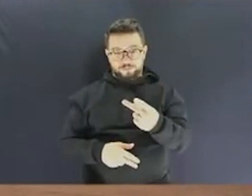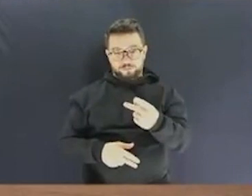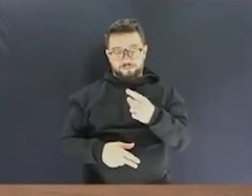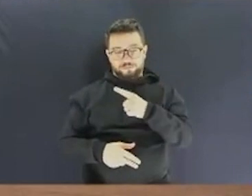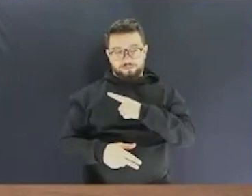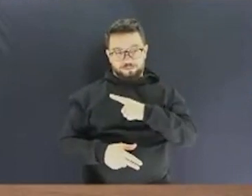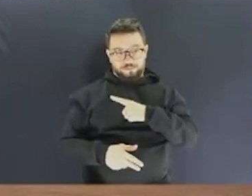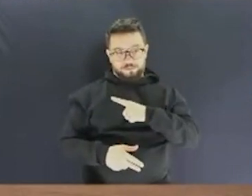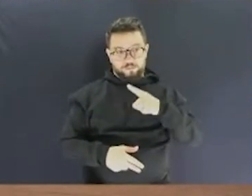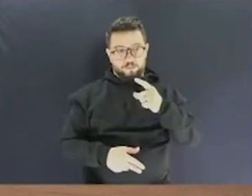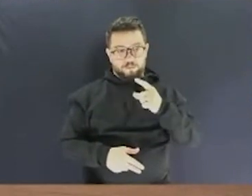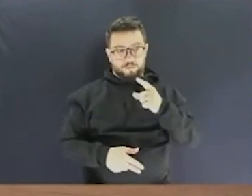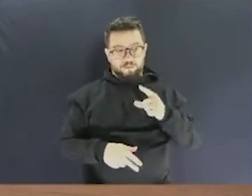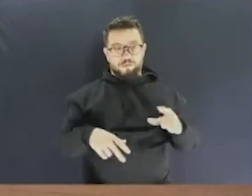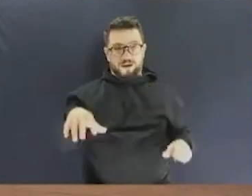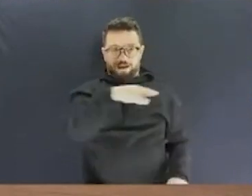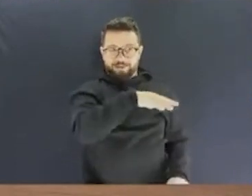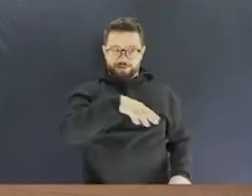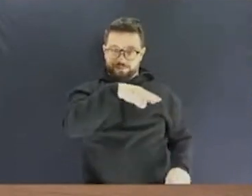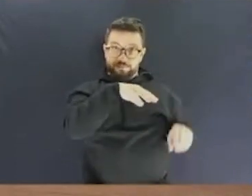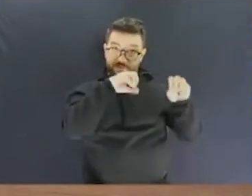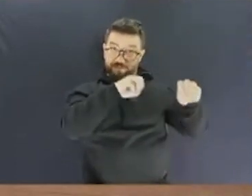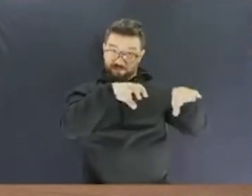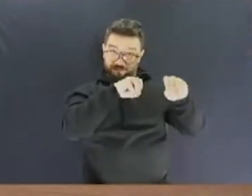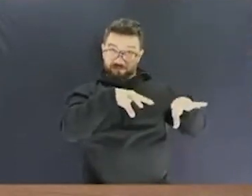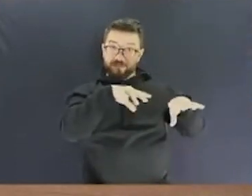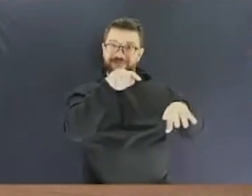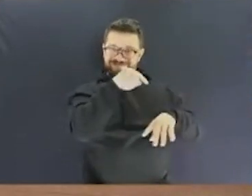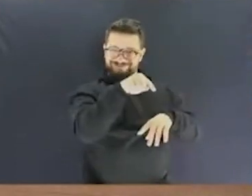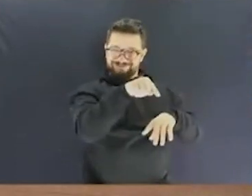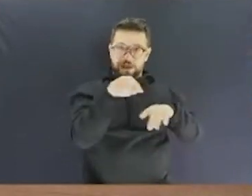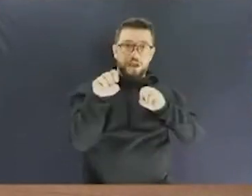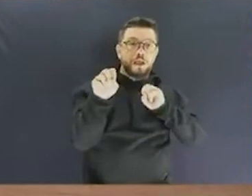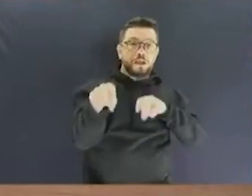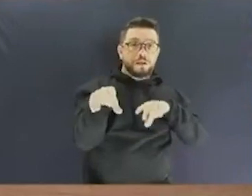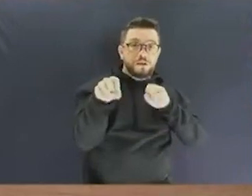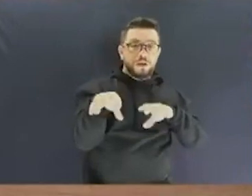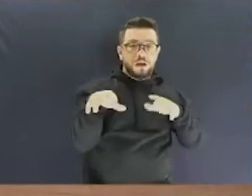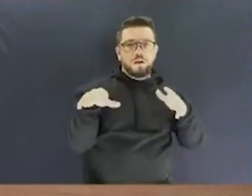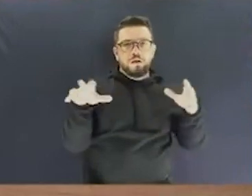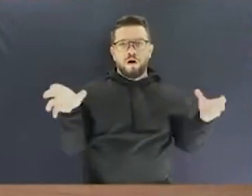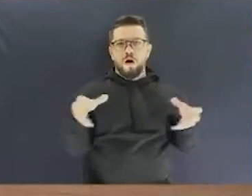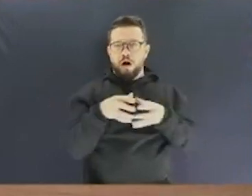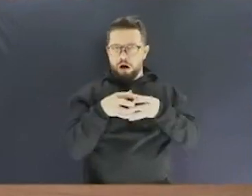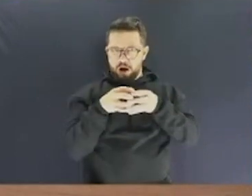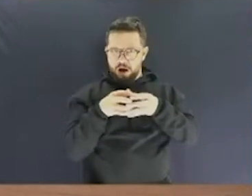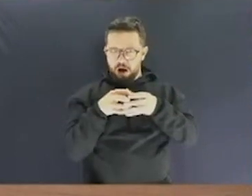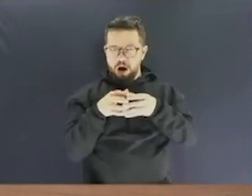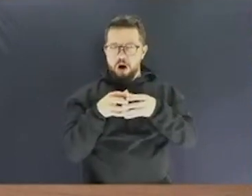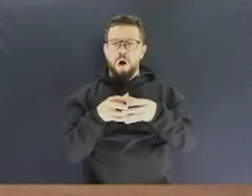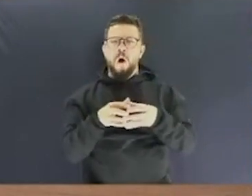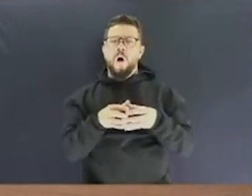da educação e ensino integral, né, dos estudantes em ensino integral, que nessa apresentação está bem claro ali que a